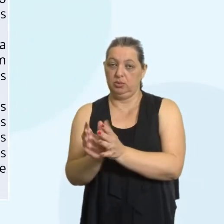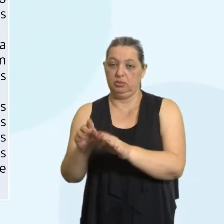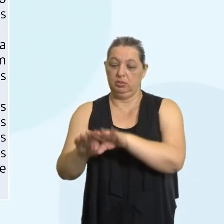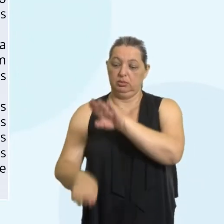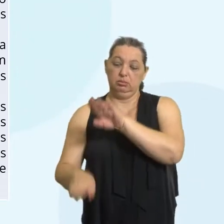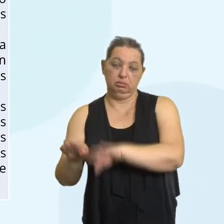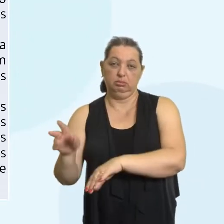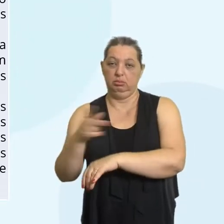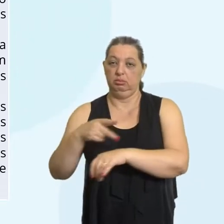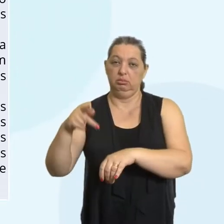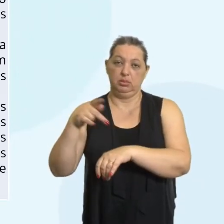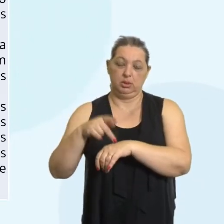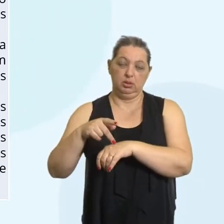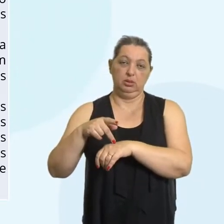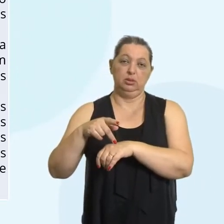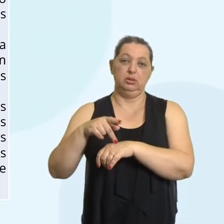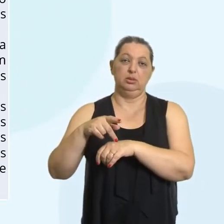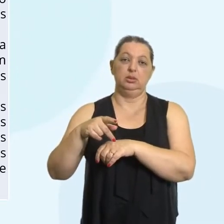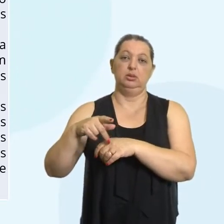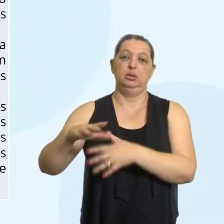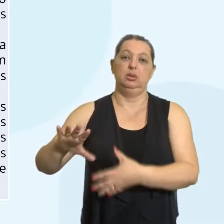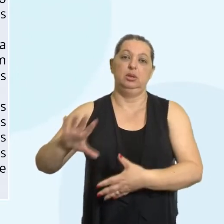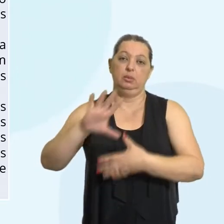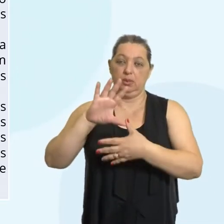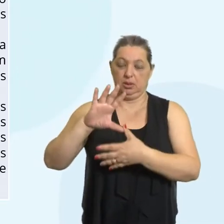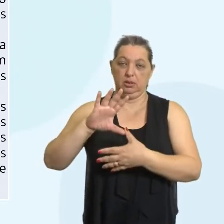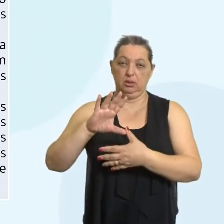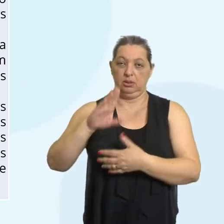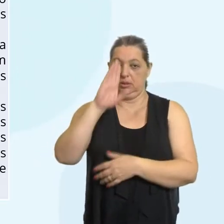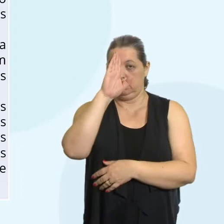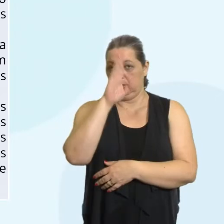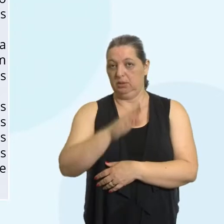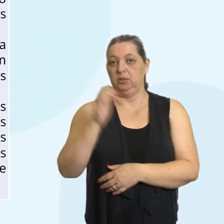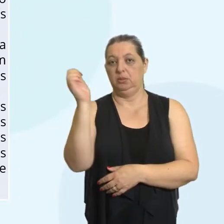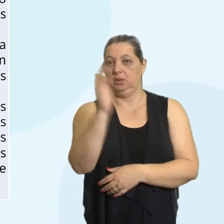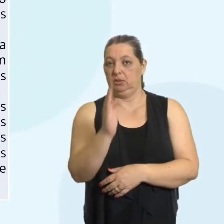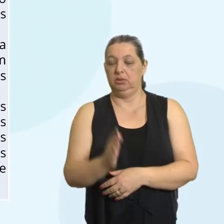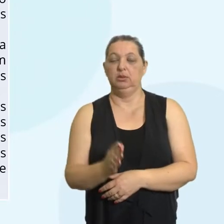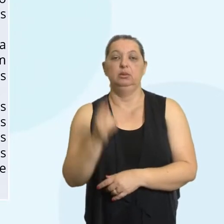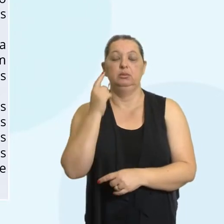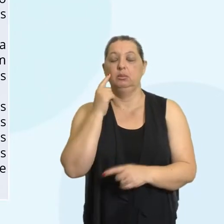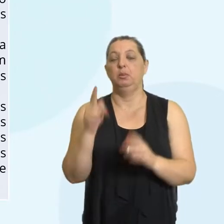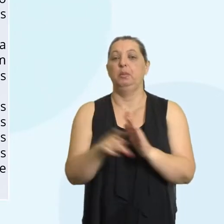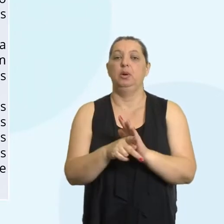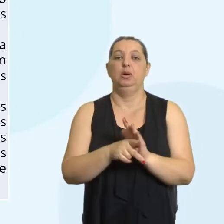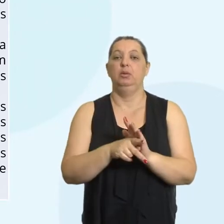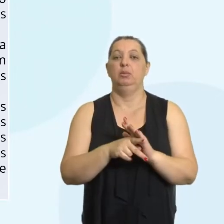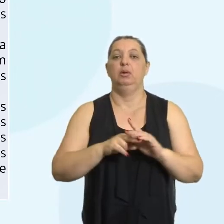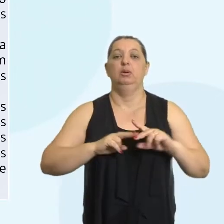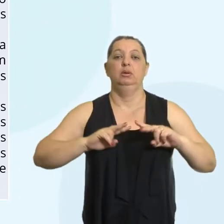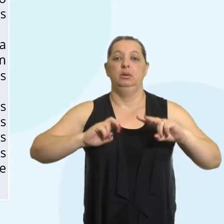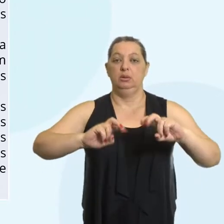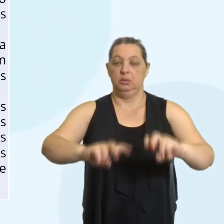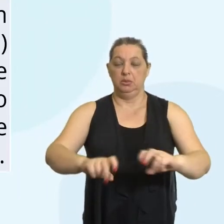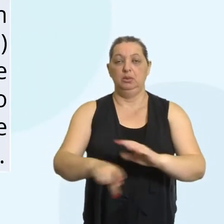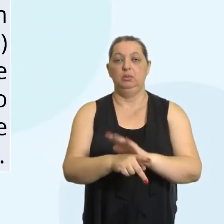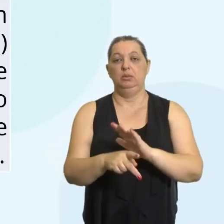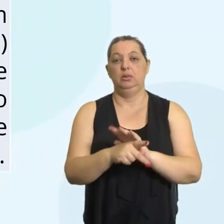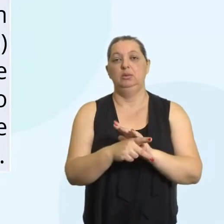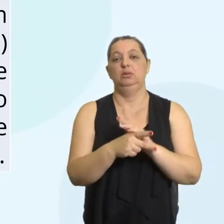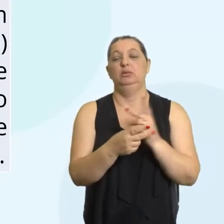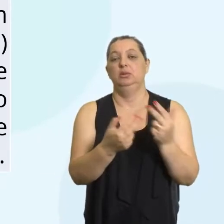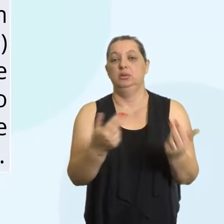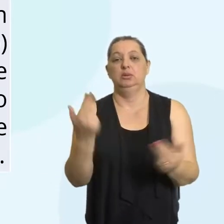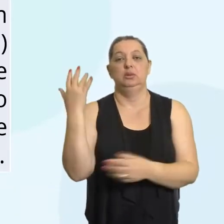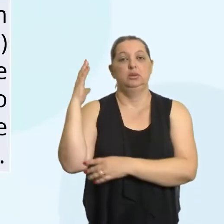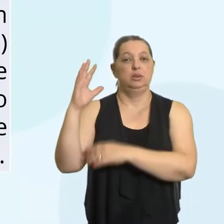países americanos e no Brasil especificamente sempre ligando com a exploração de recursos naturais próximos lado por favor